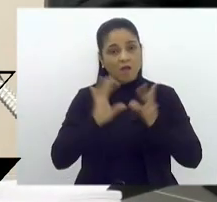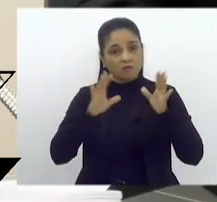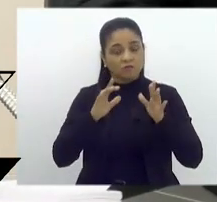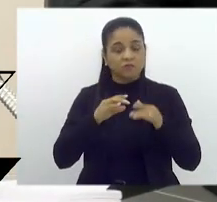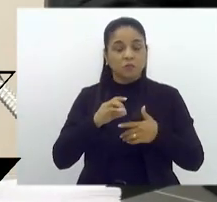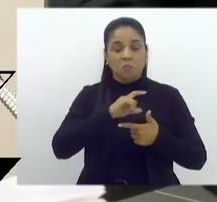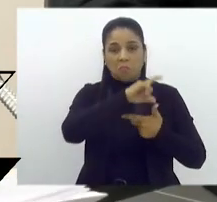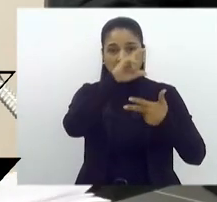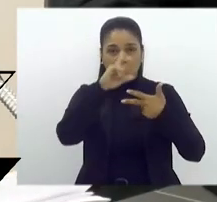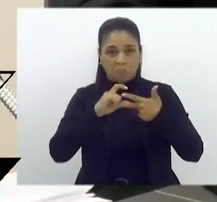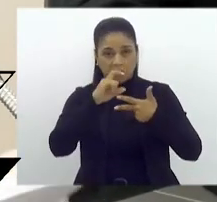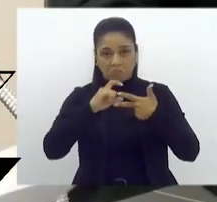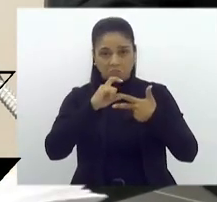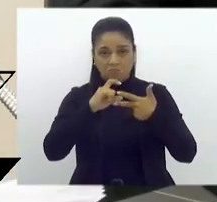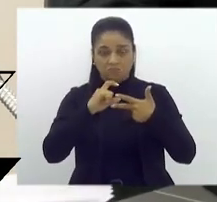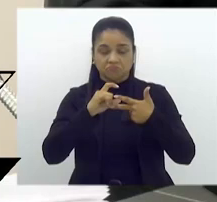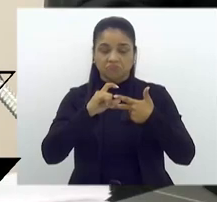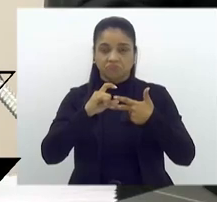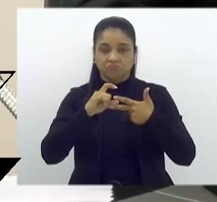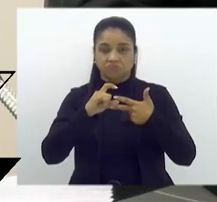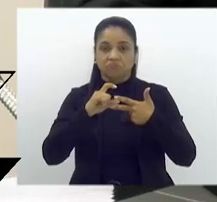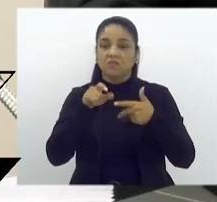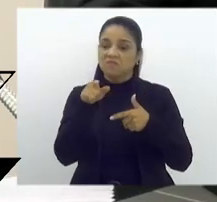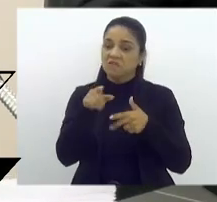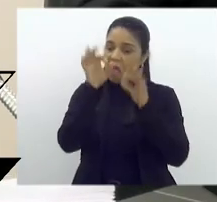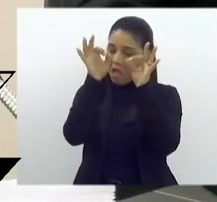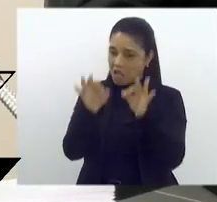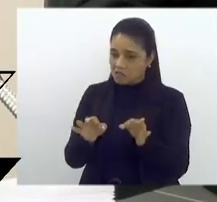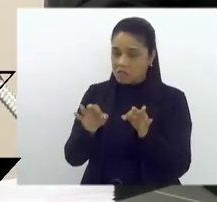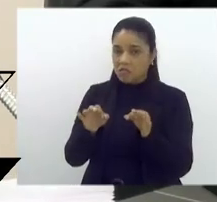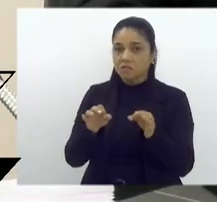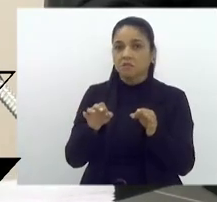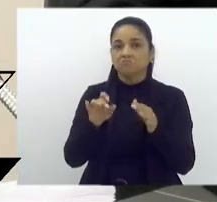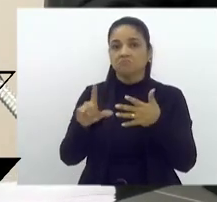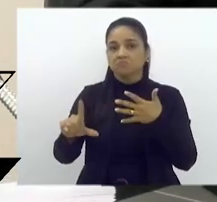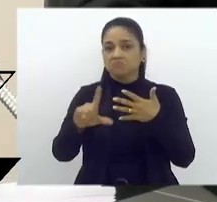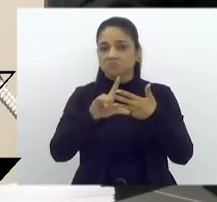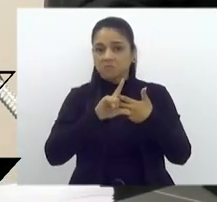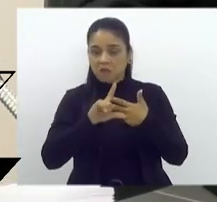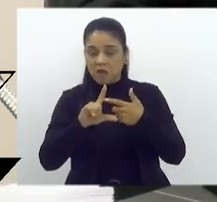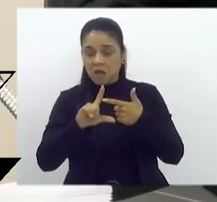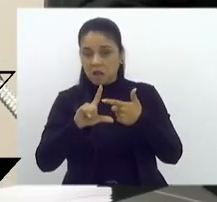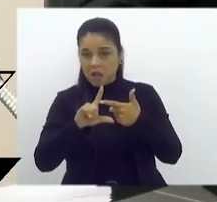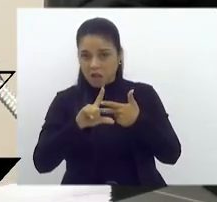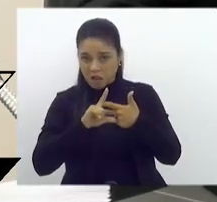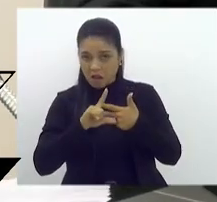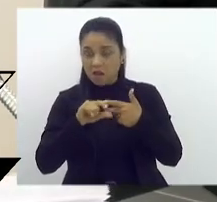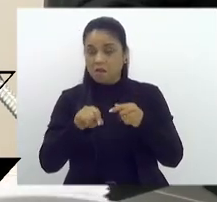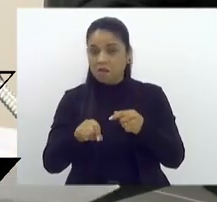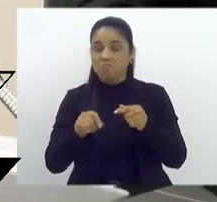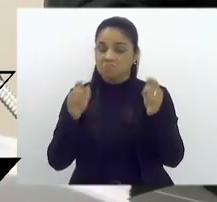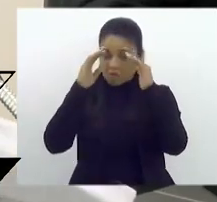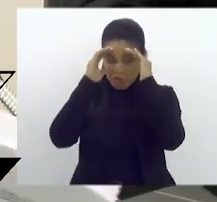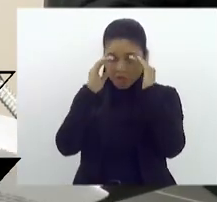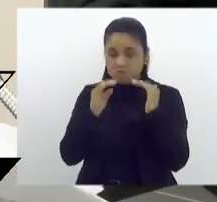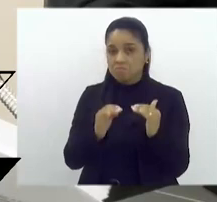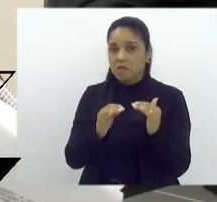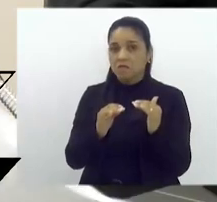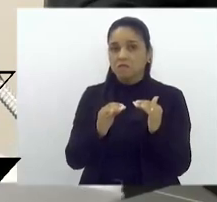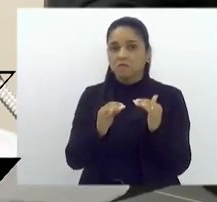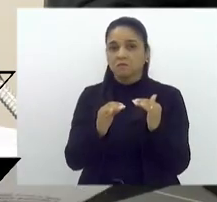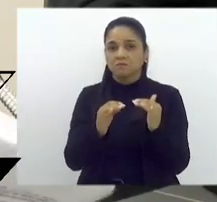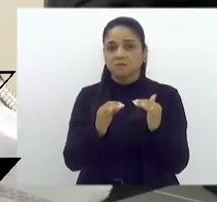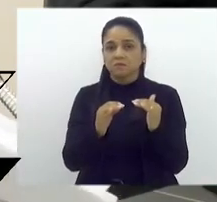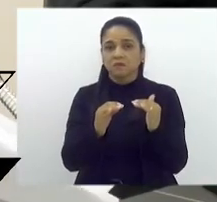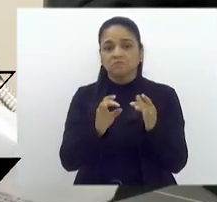e Vossa Excelência acerta na técnica legislativa quando respeita aqui o que a gente tem colocado